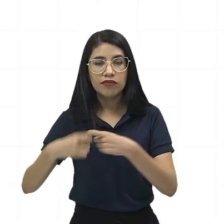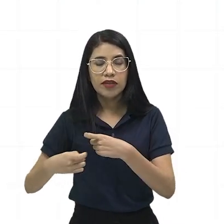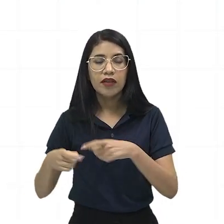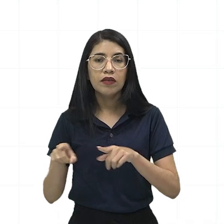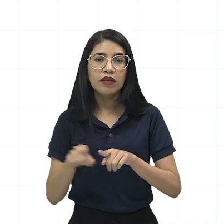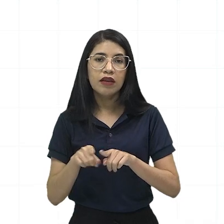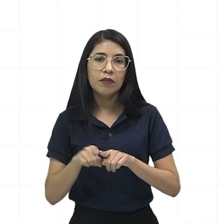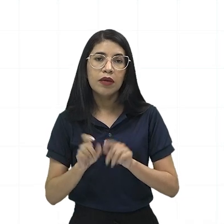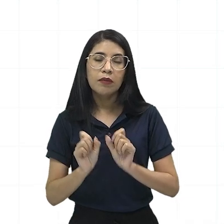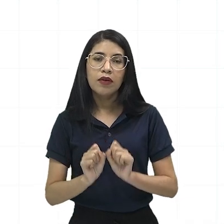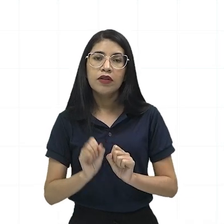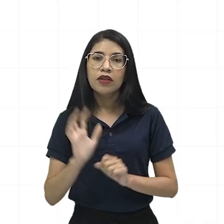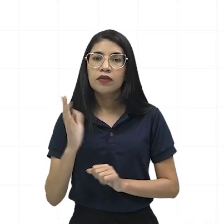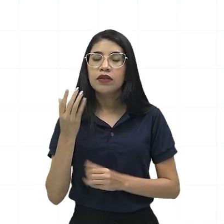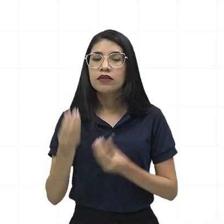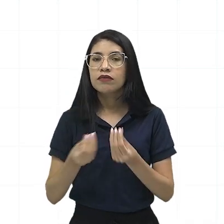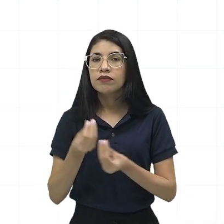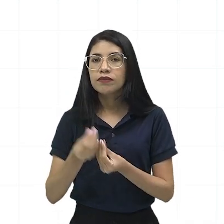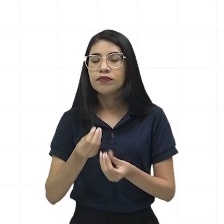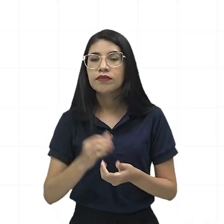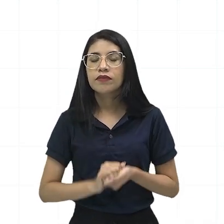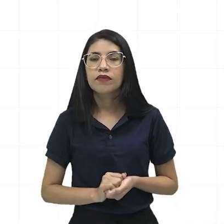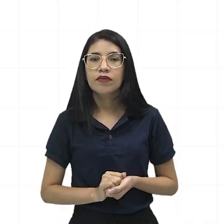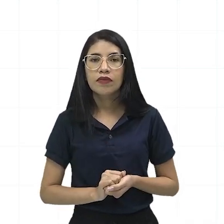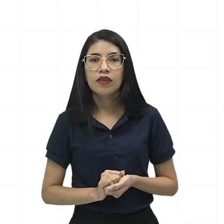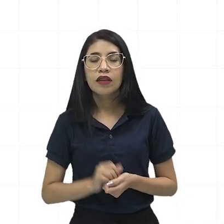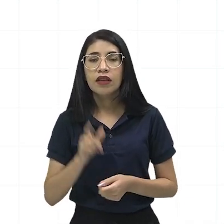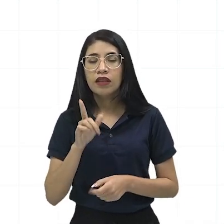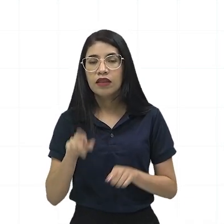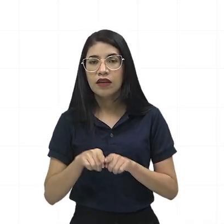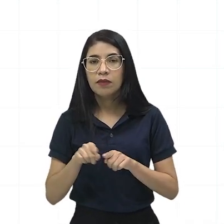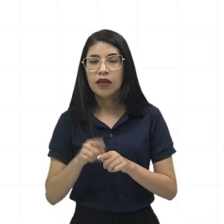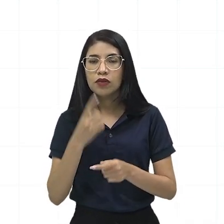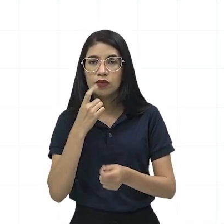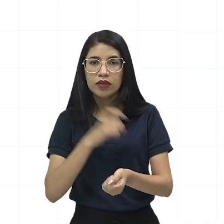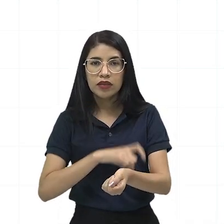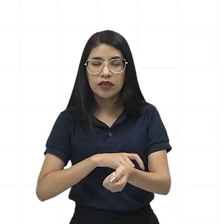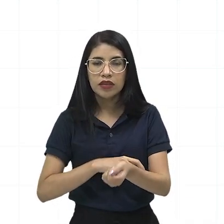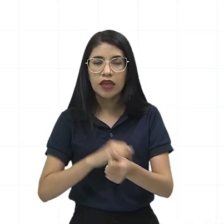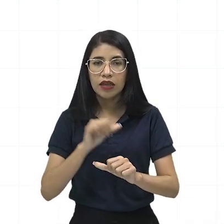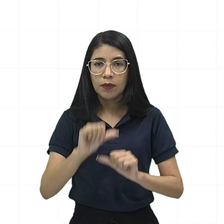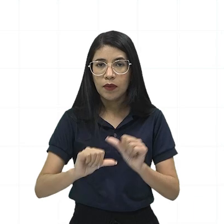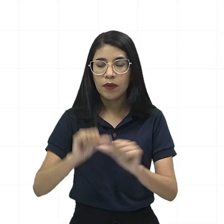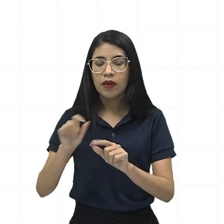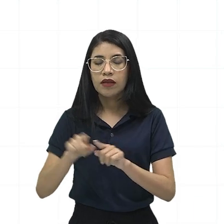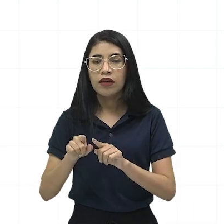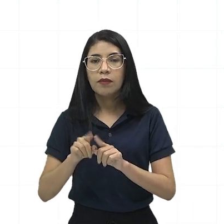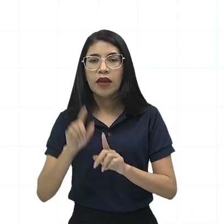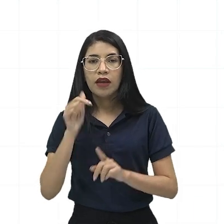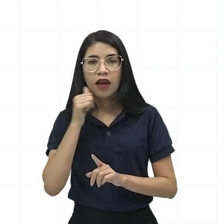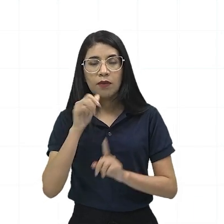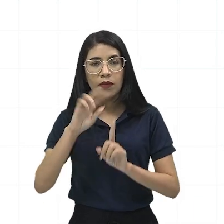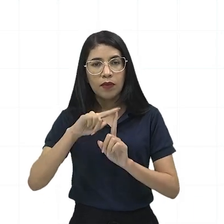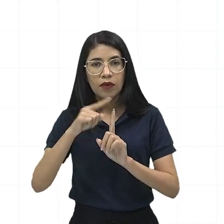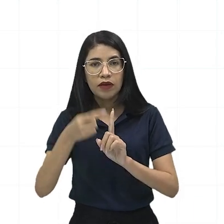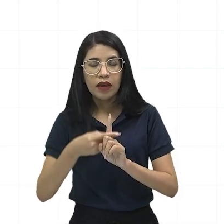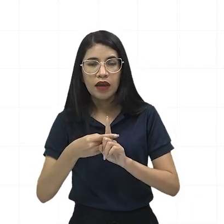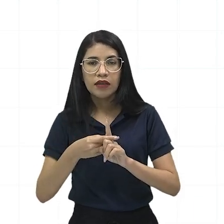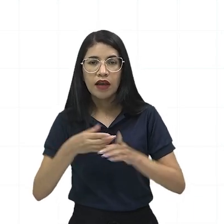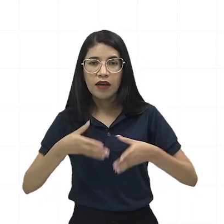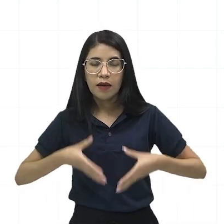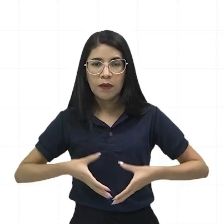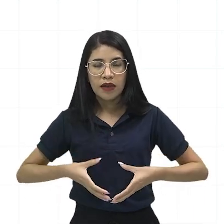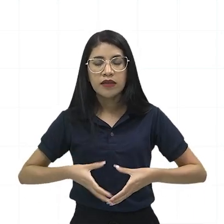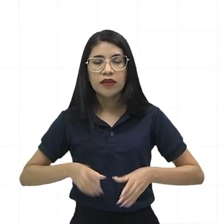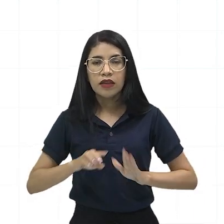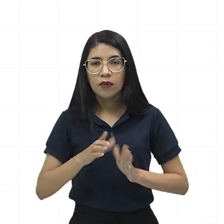a transmissão da sífilis pode ocorrer por transfusão sanguínea e de mãe para o bebê através da placenta durante a